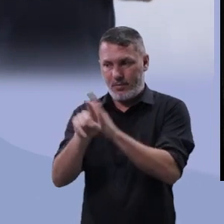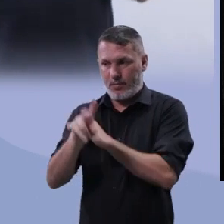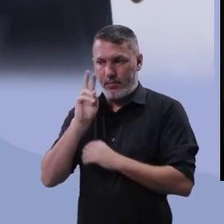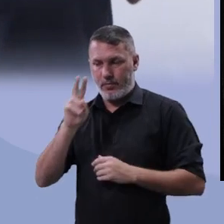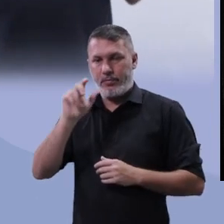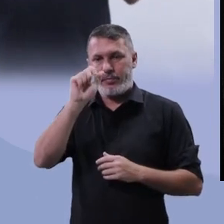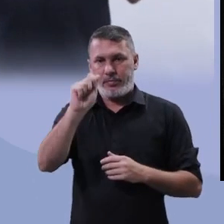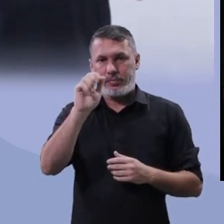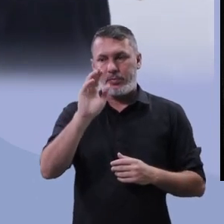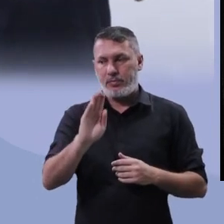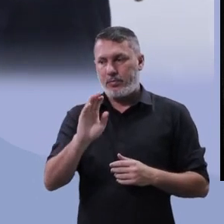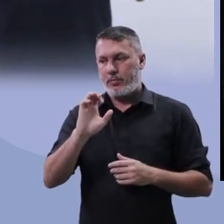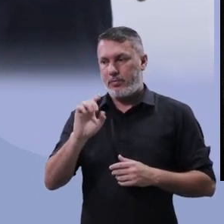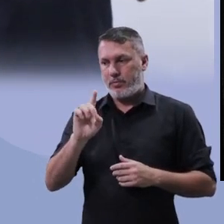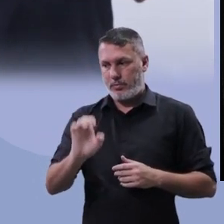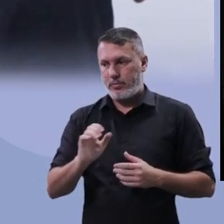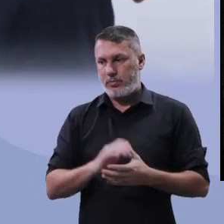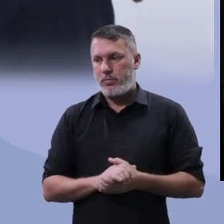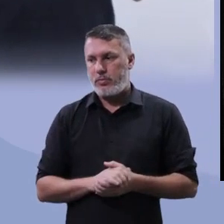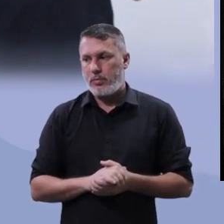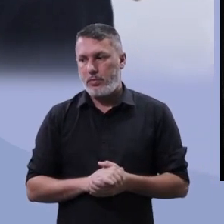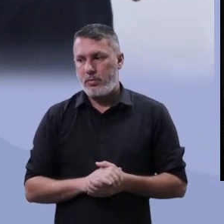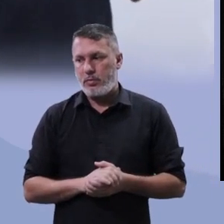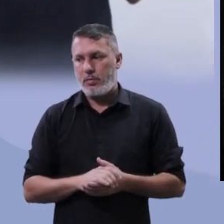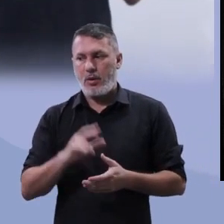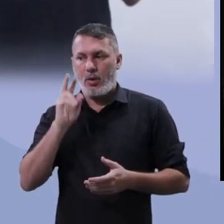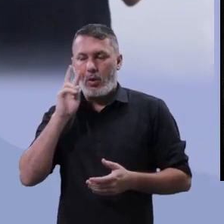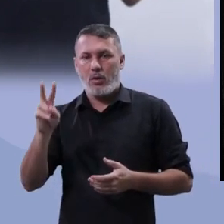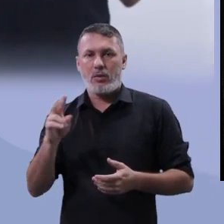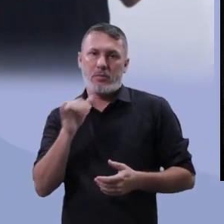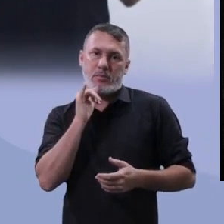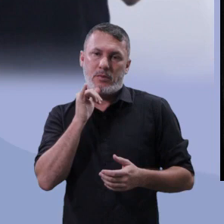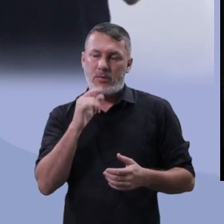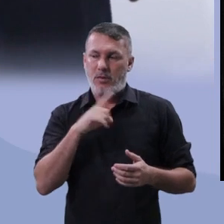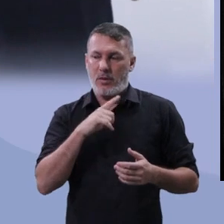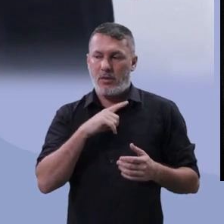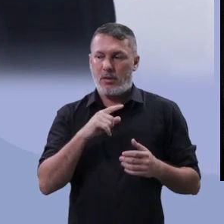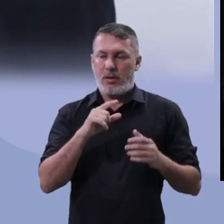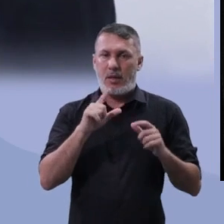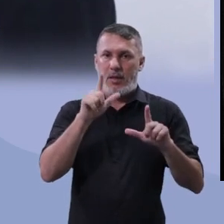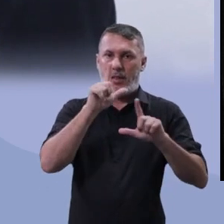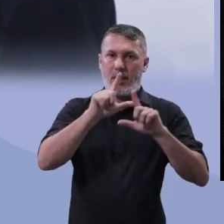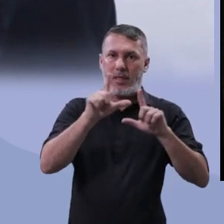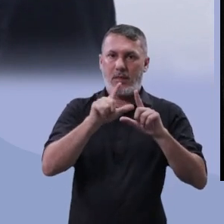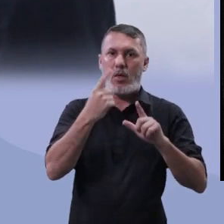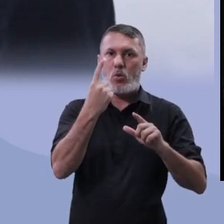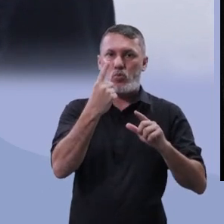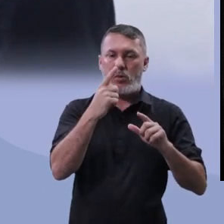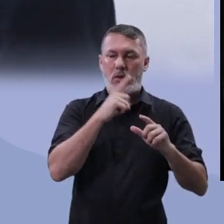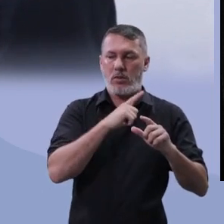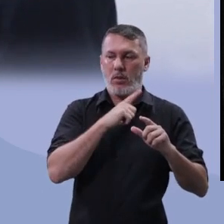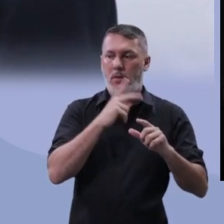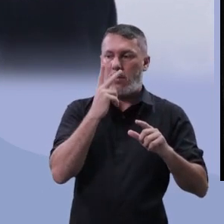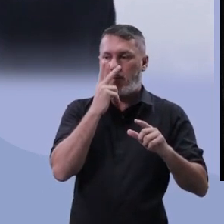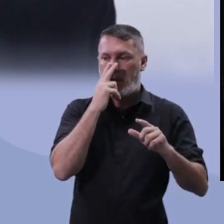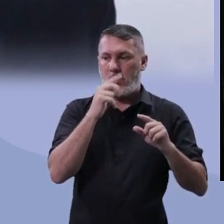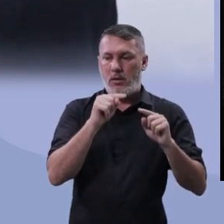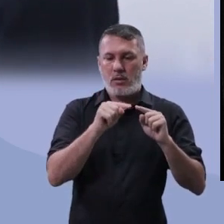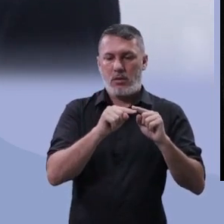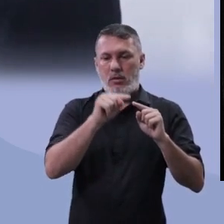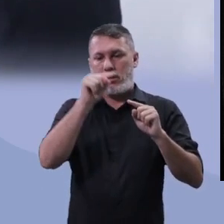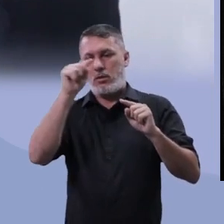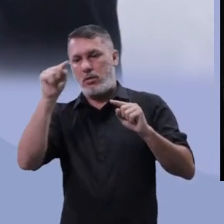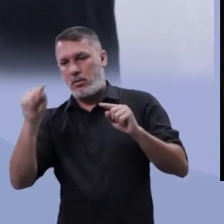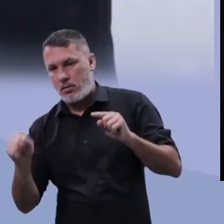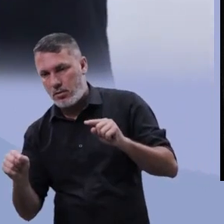as alternativas. Olha lá, a locadora Q, o preço pago é uma curva e a locadora P,